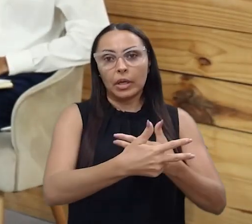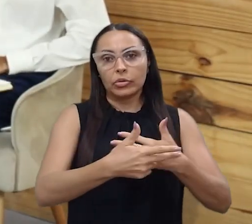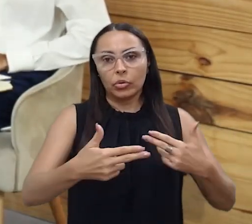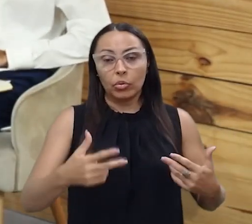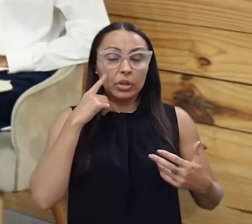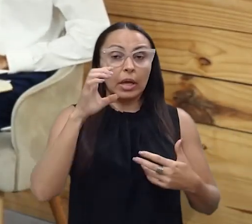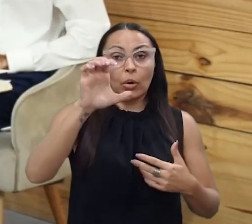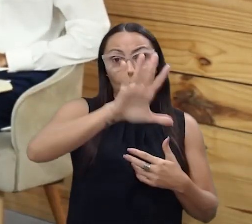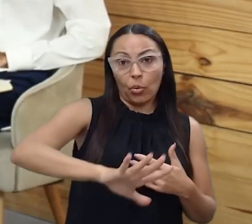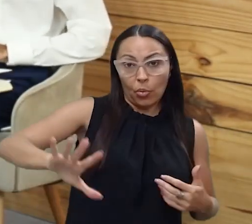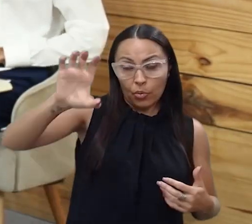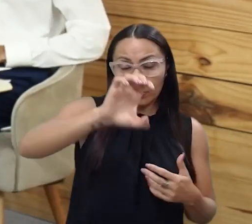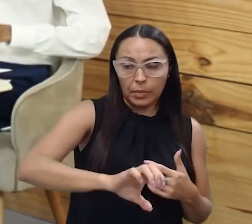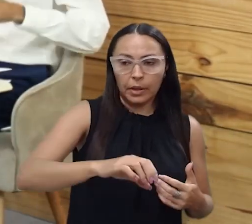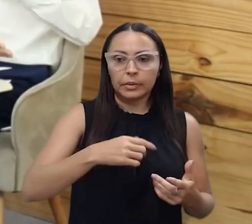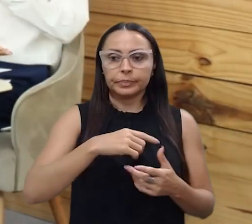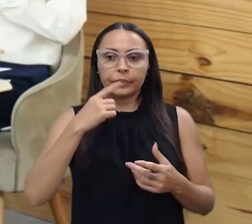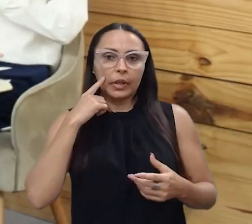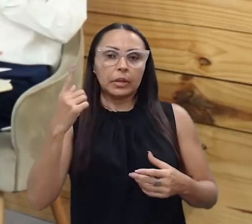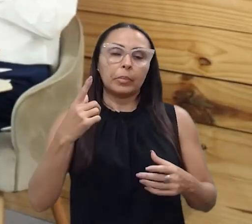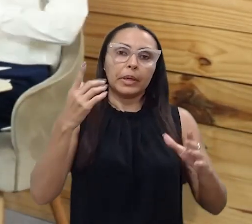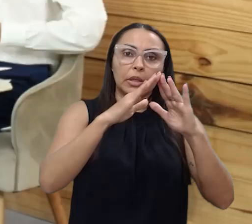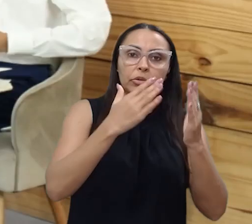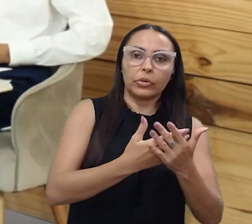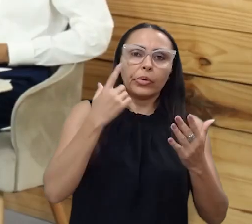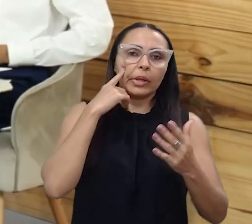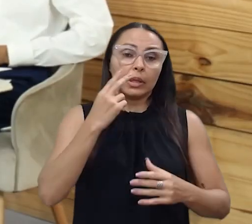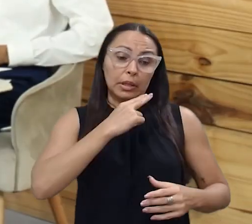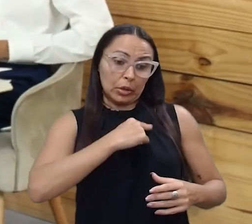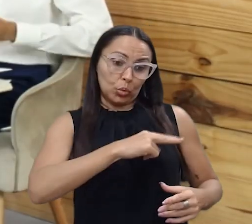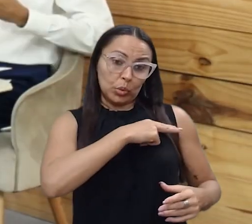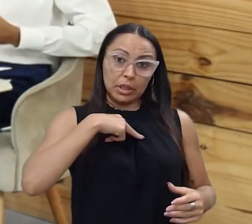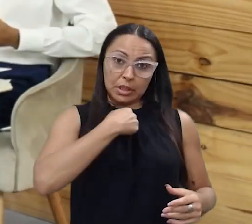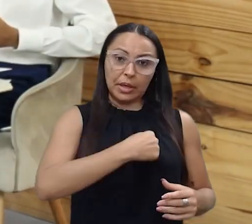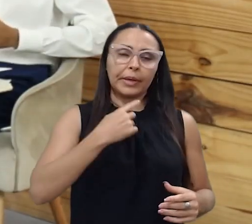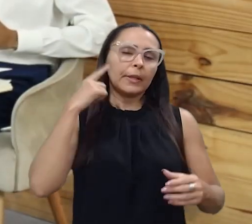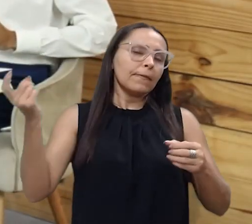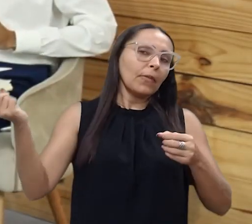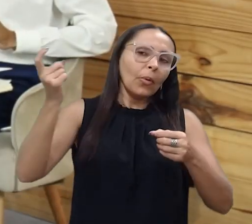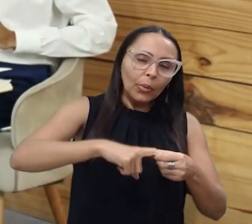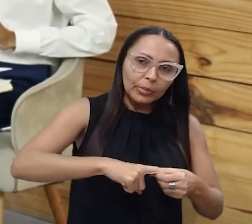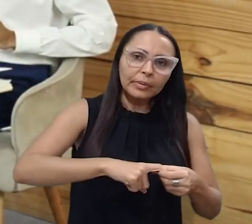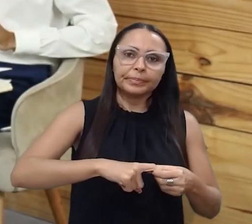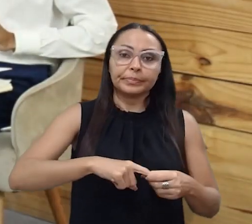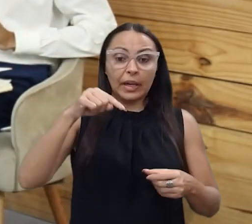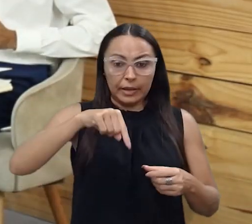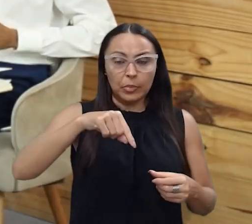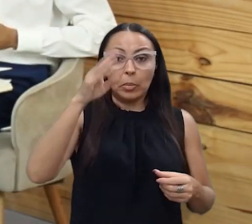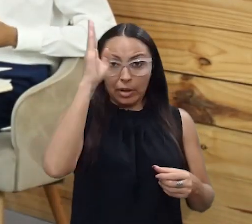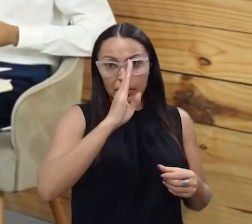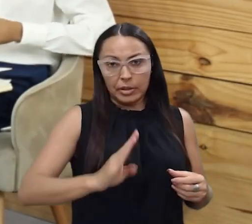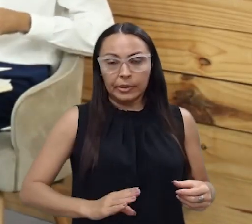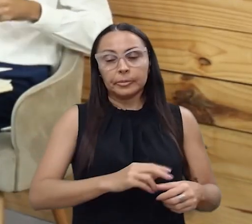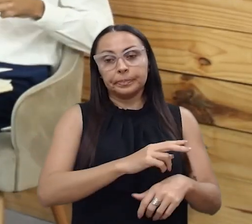vanguardas europeias, sobretudo pela escola de design da Suíça, ele volta para o